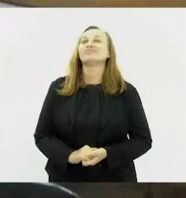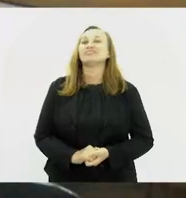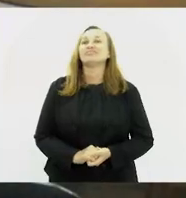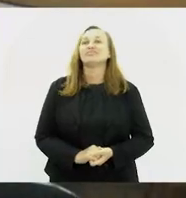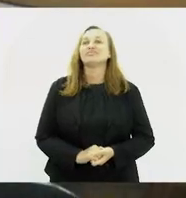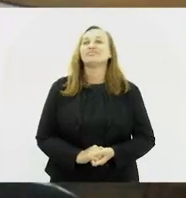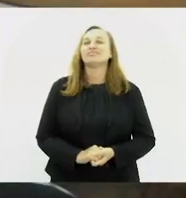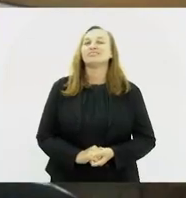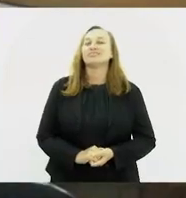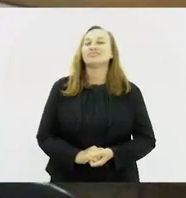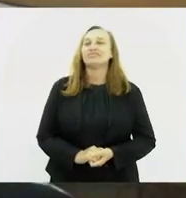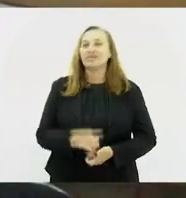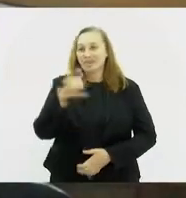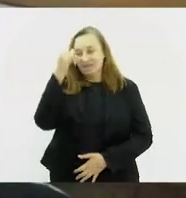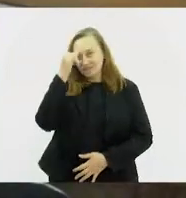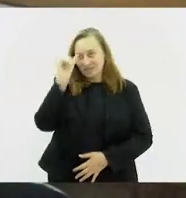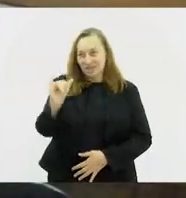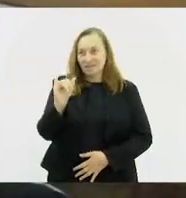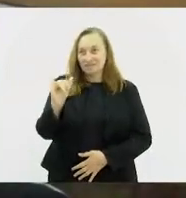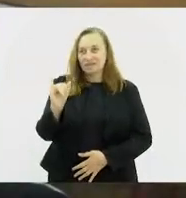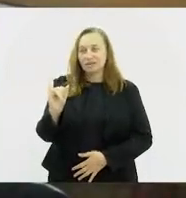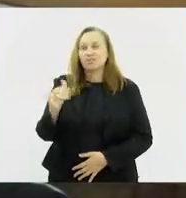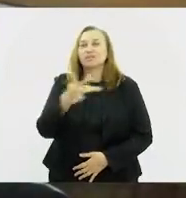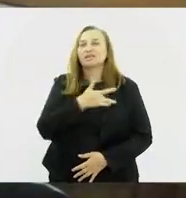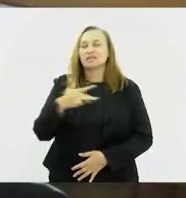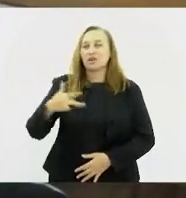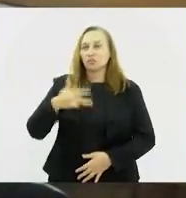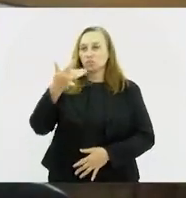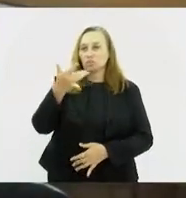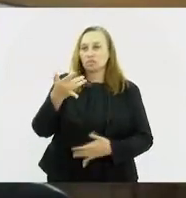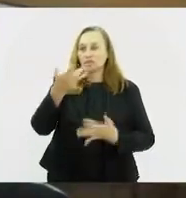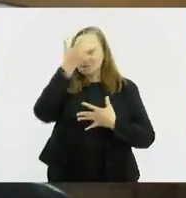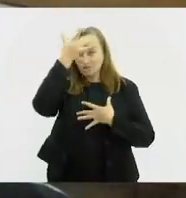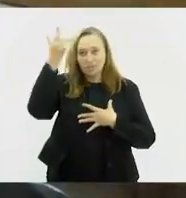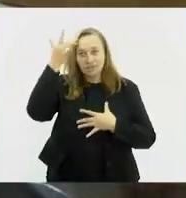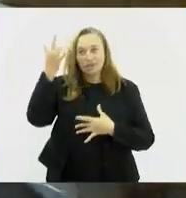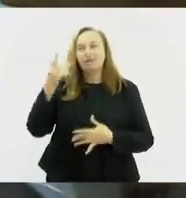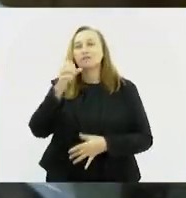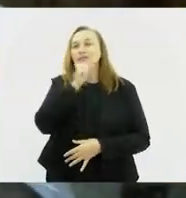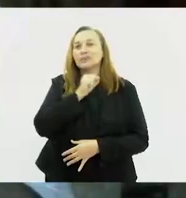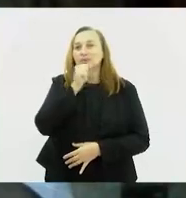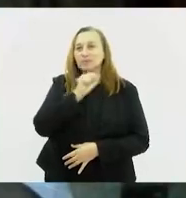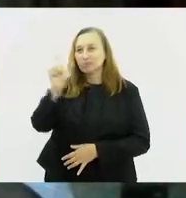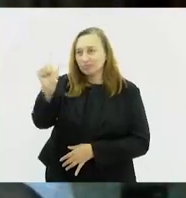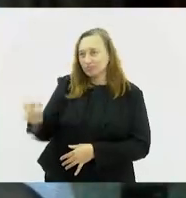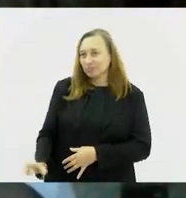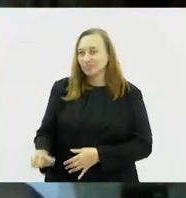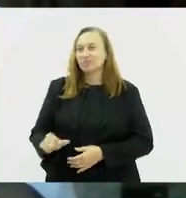A prevenção e promoção da saúde mental na pessoa idosa. Próximo, por favor.